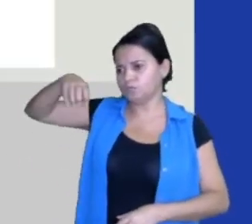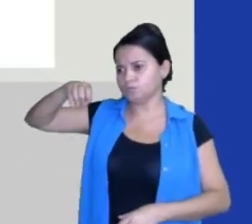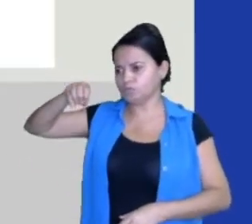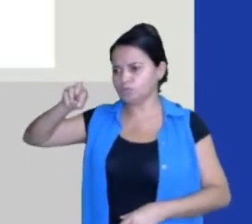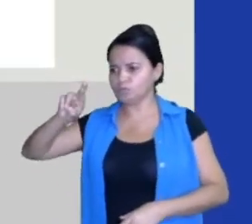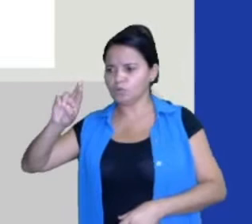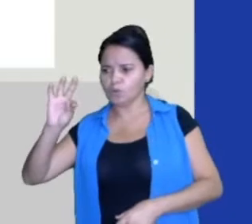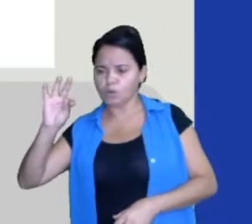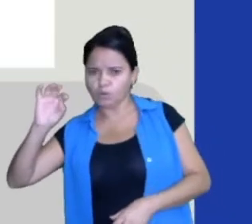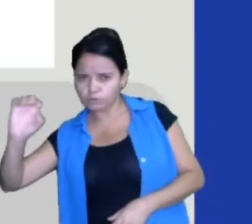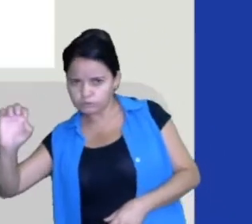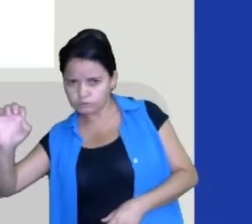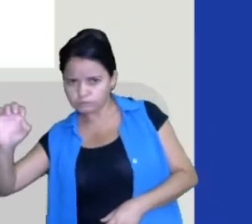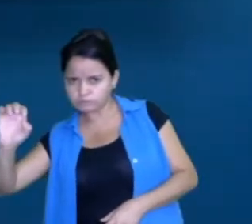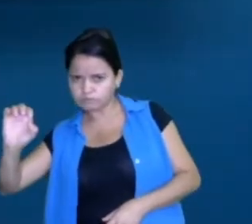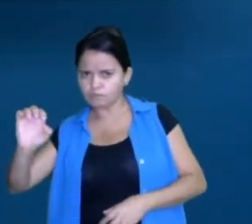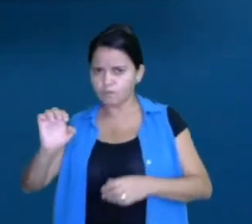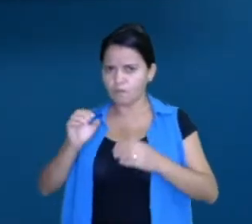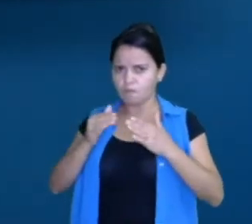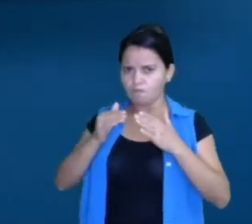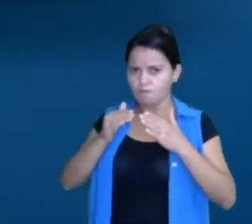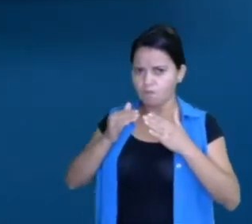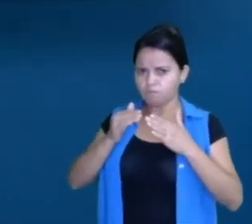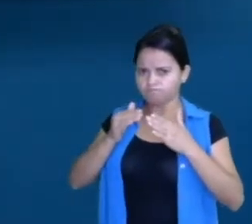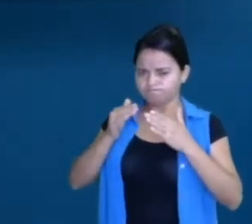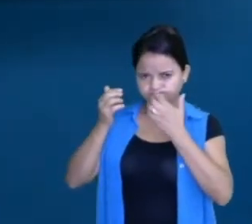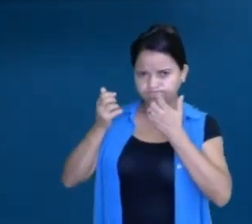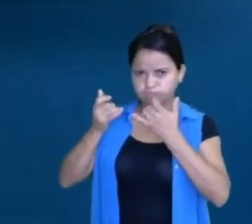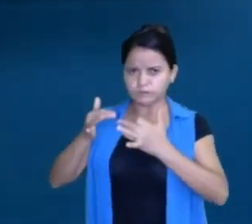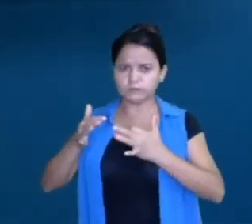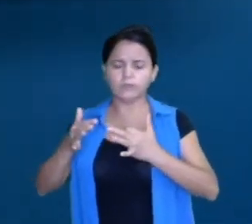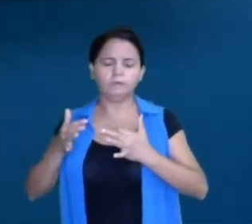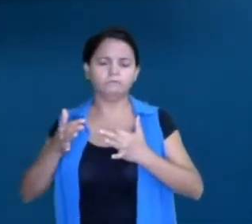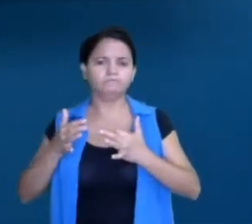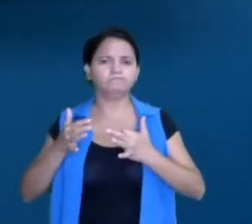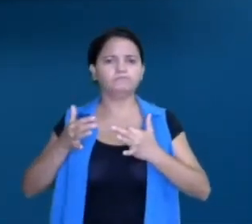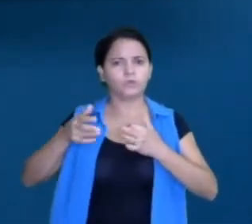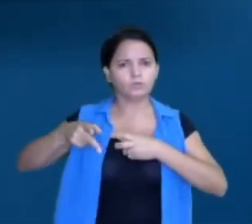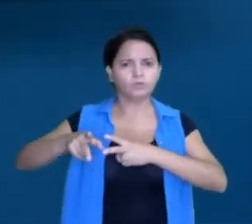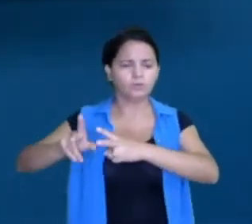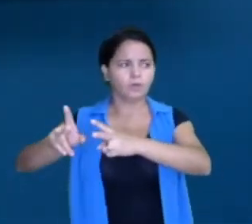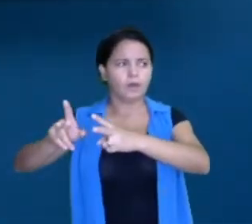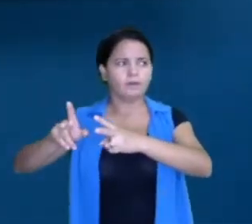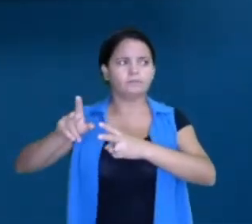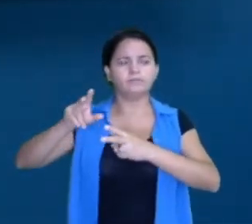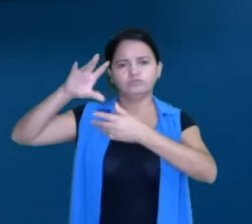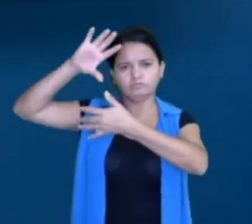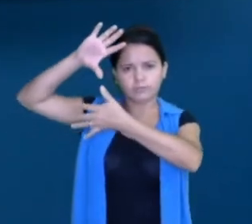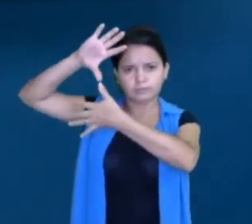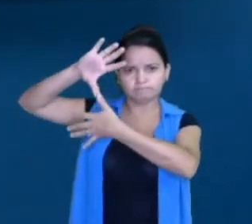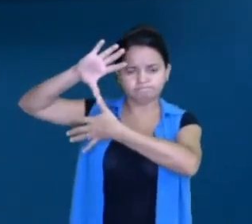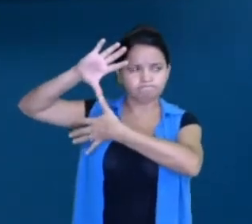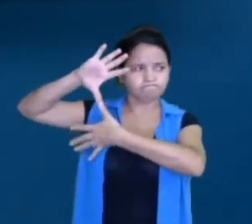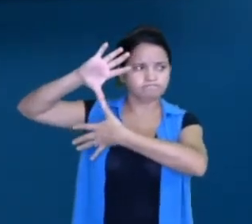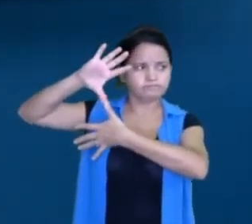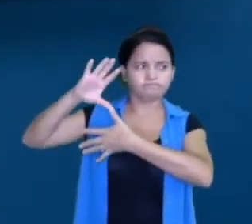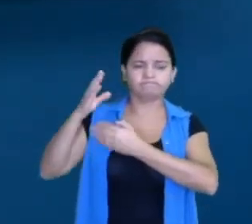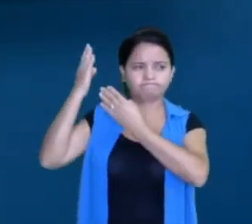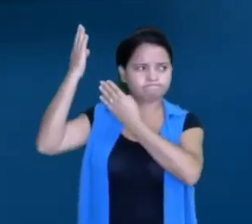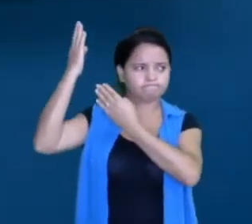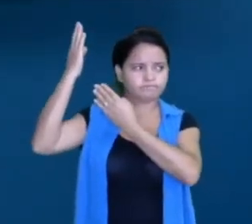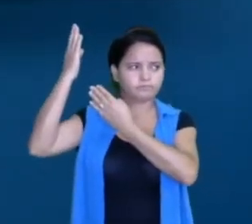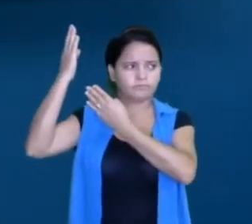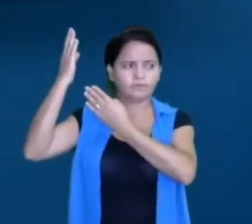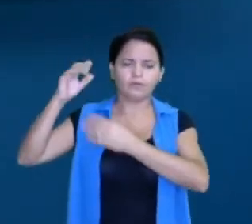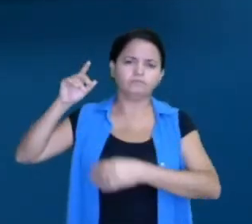fechar a imagem aqui comigo e eu poder mostrar para vocês isso aí, tá bom? Preste atenção aqui.